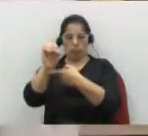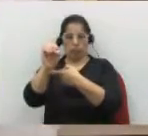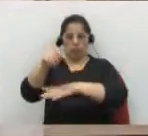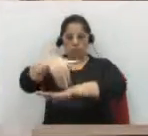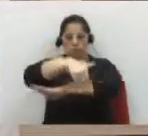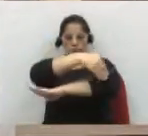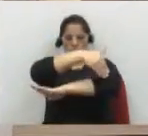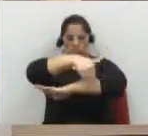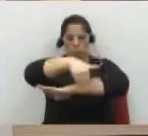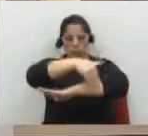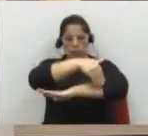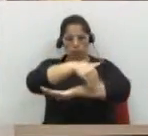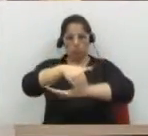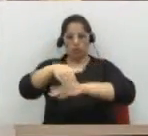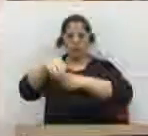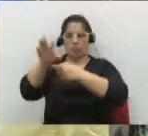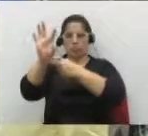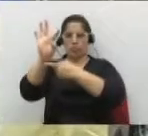Tupinambás.